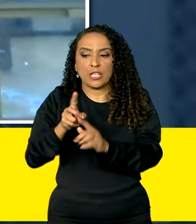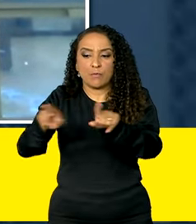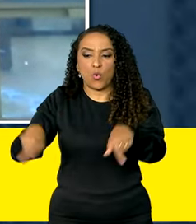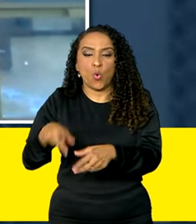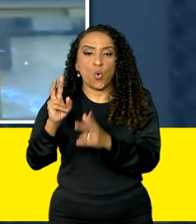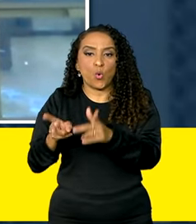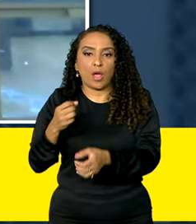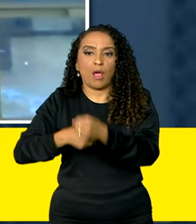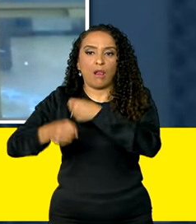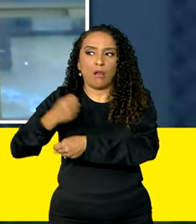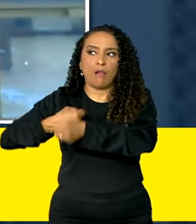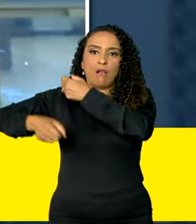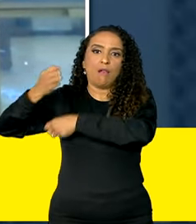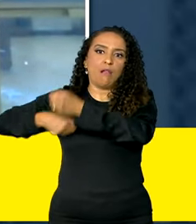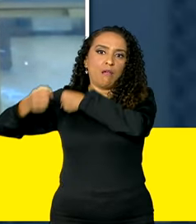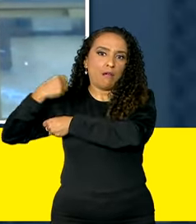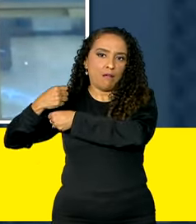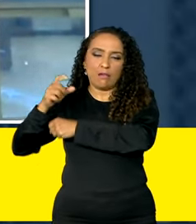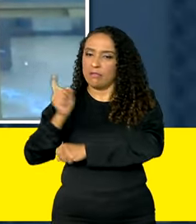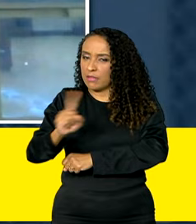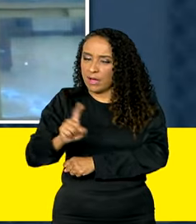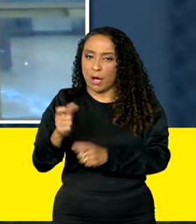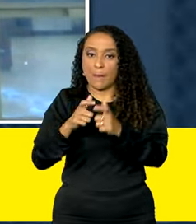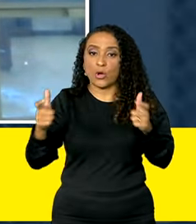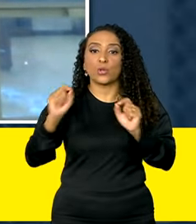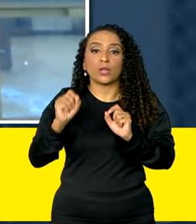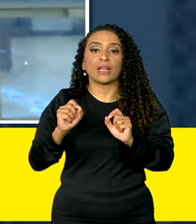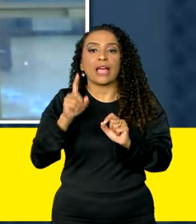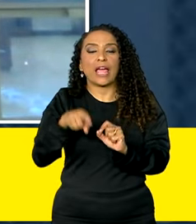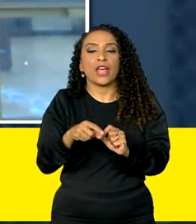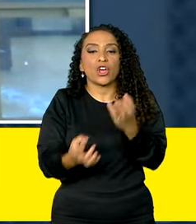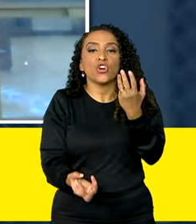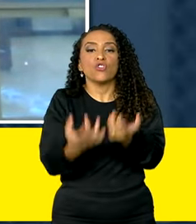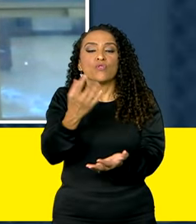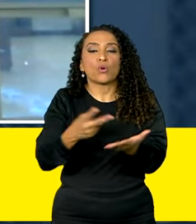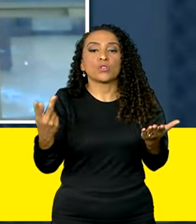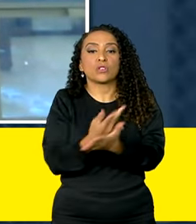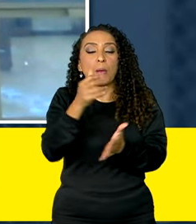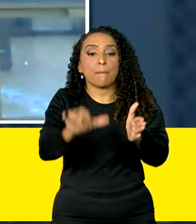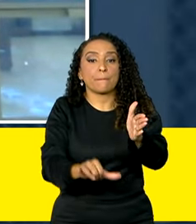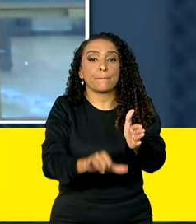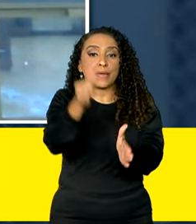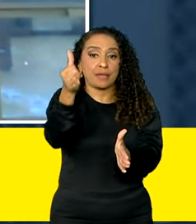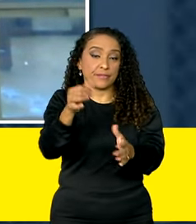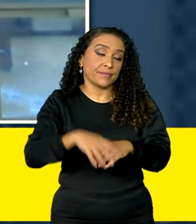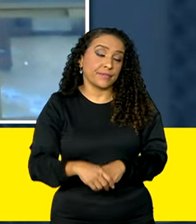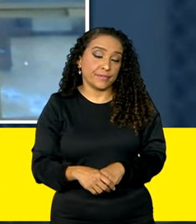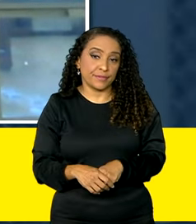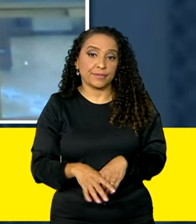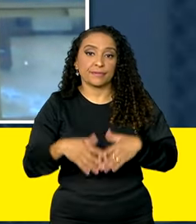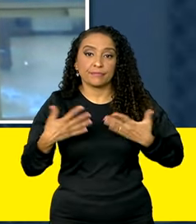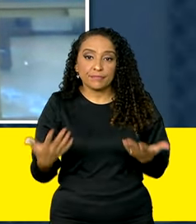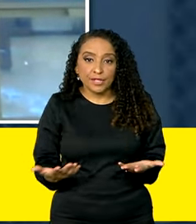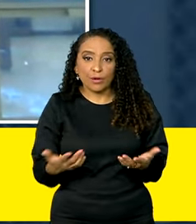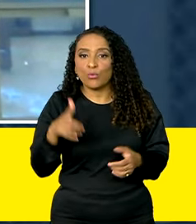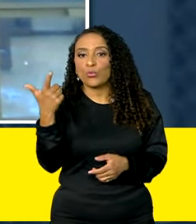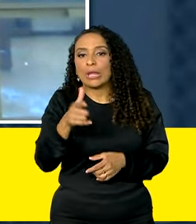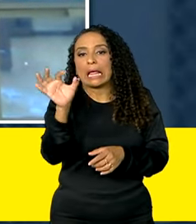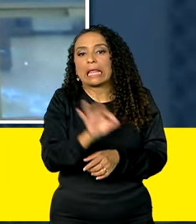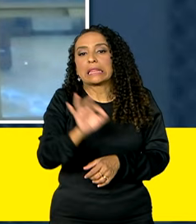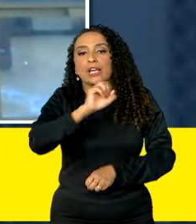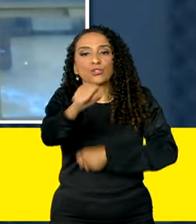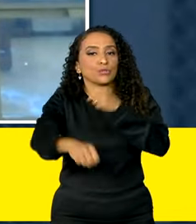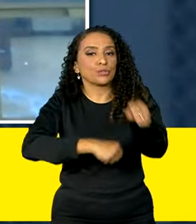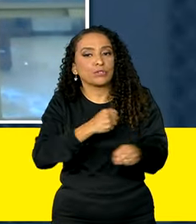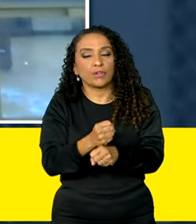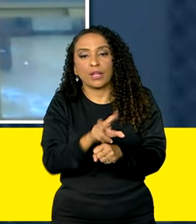queimada em outros anos. A maioria, inclusive, é fogo que aconteceu pela primeira vez. Portanto, nem na taxa do ano que vem